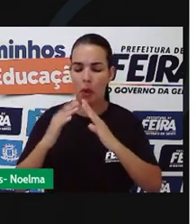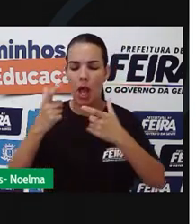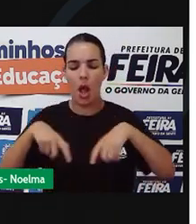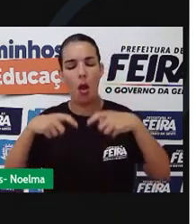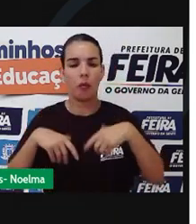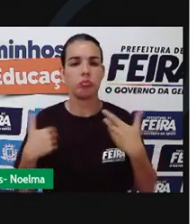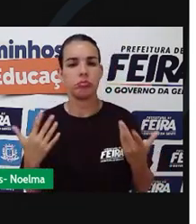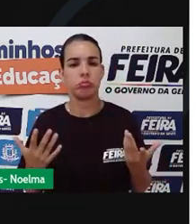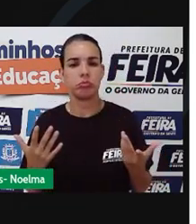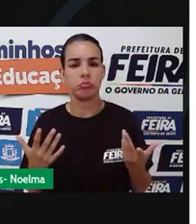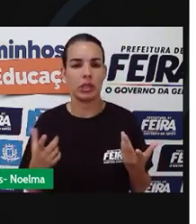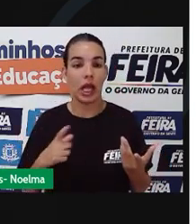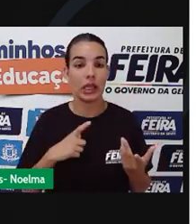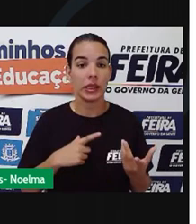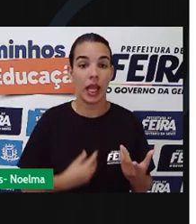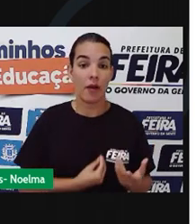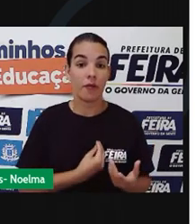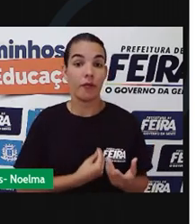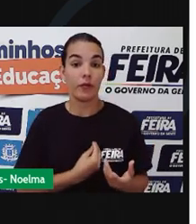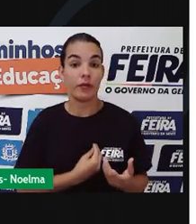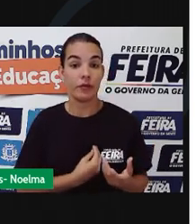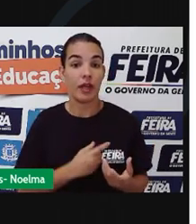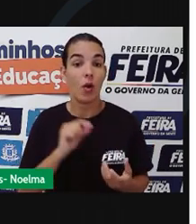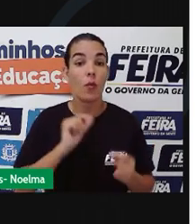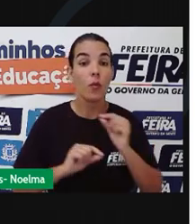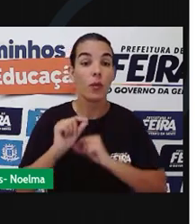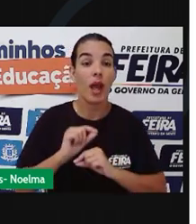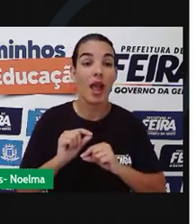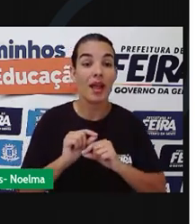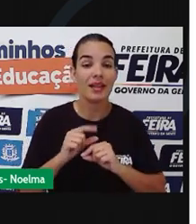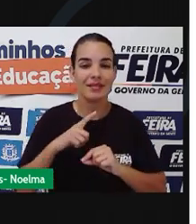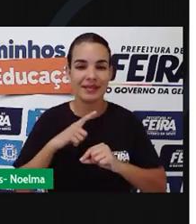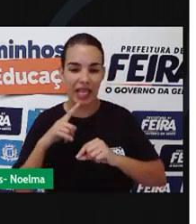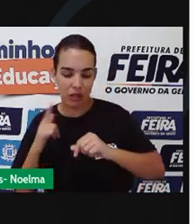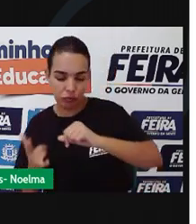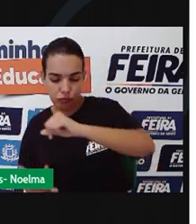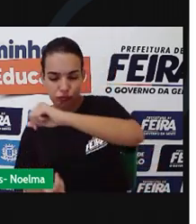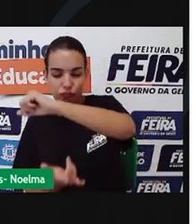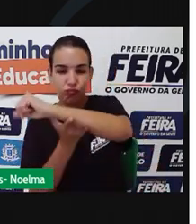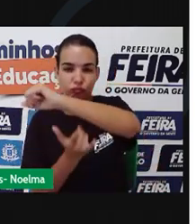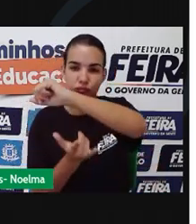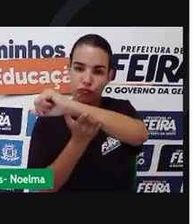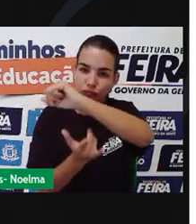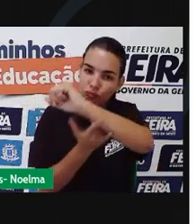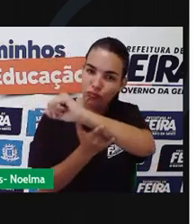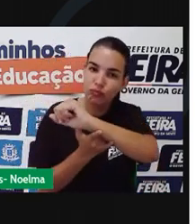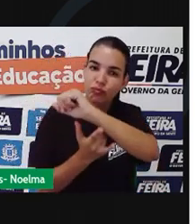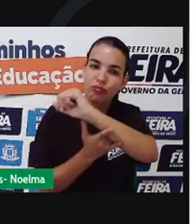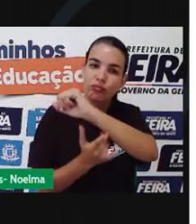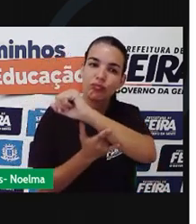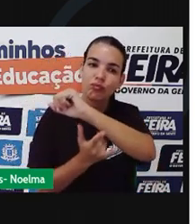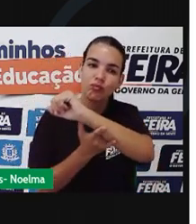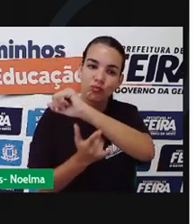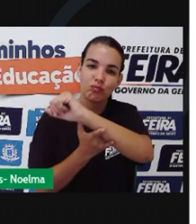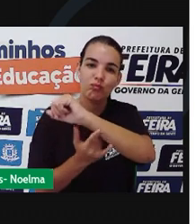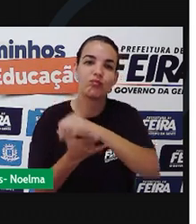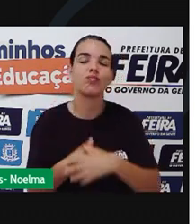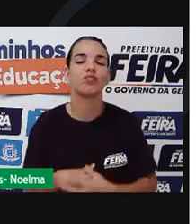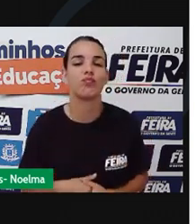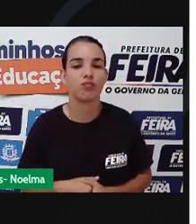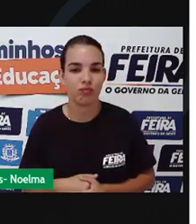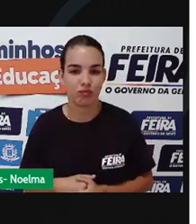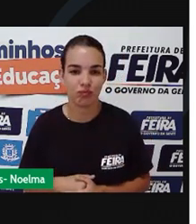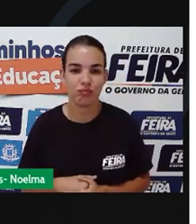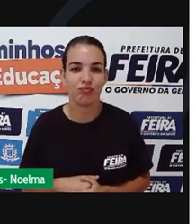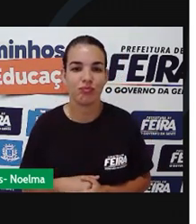ela veio essa bactéria mora no intestino dos homens e outros animais Cristal e a eliminada através das o